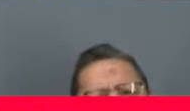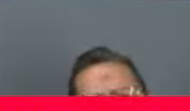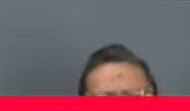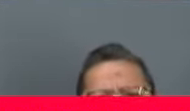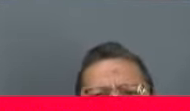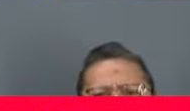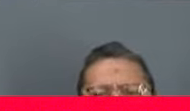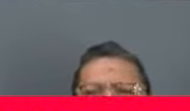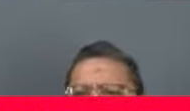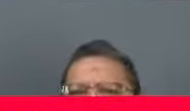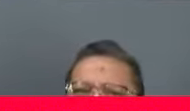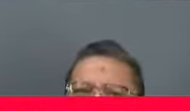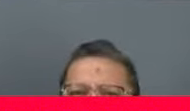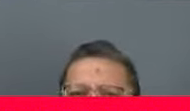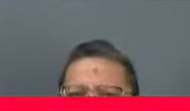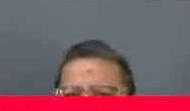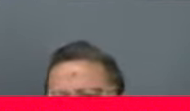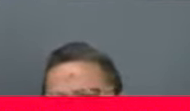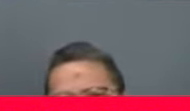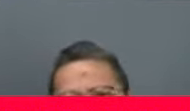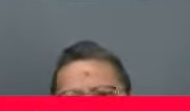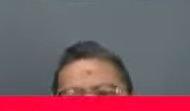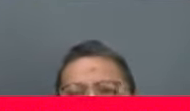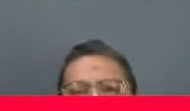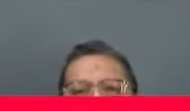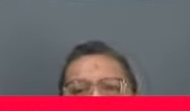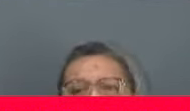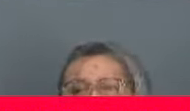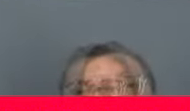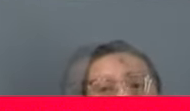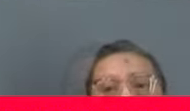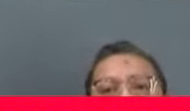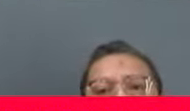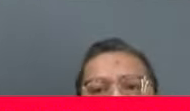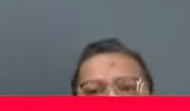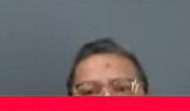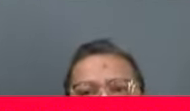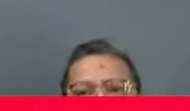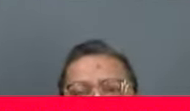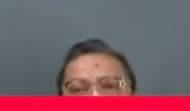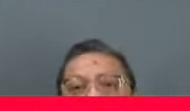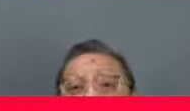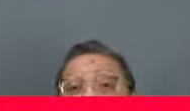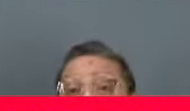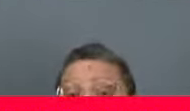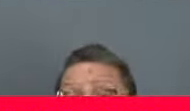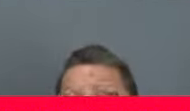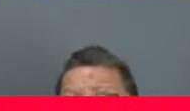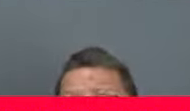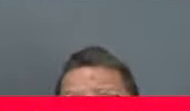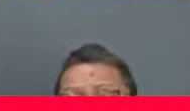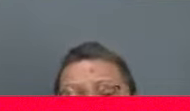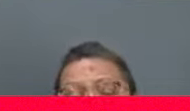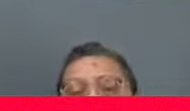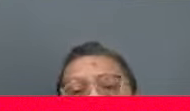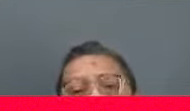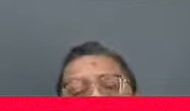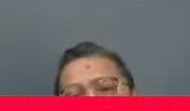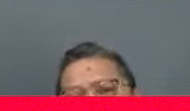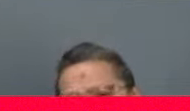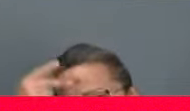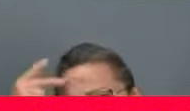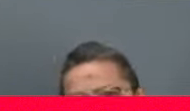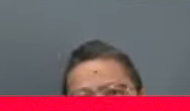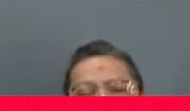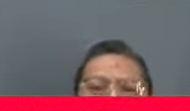tem esquerda não tem direita aí pula direto pra Extrema direita isso cria no imaginário